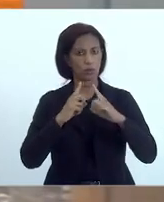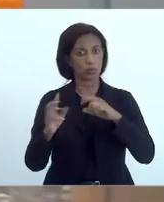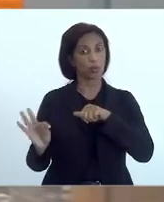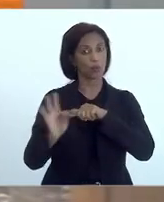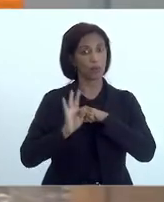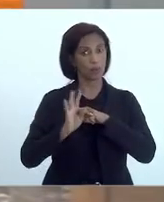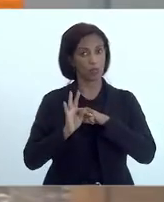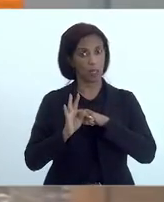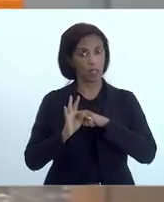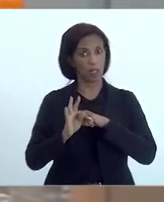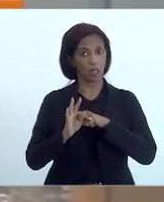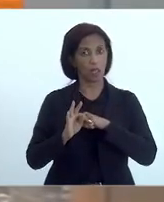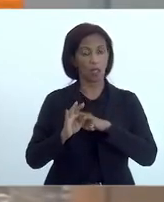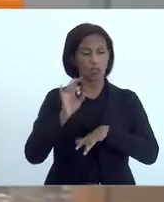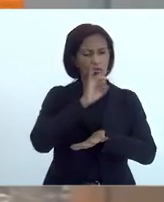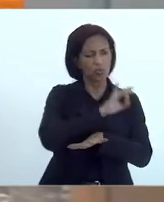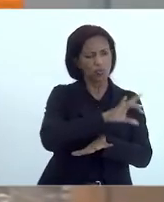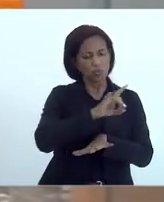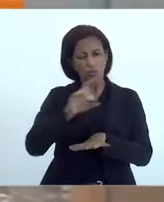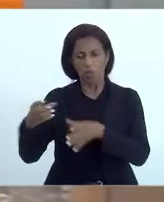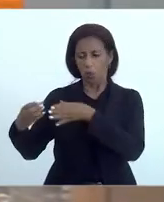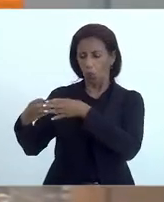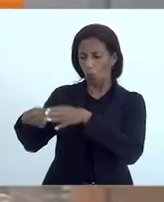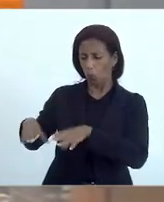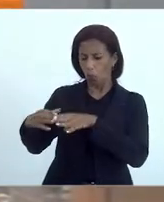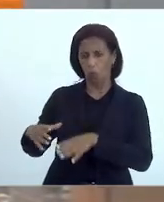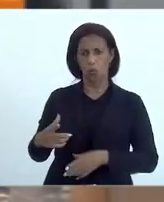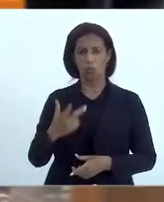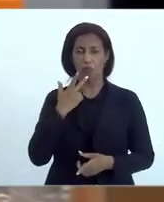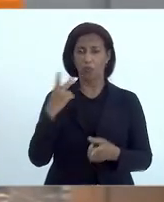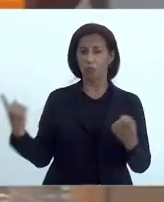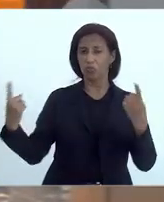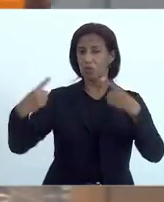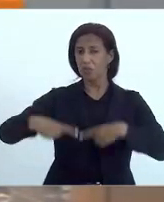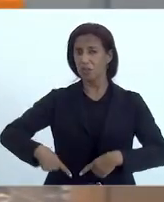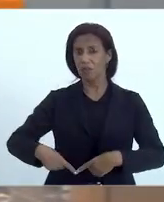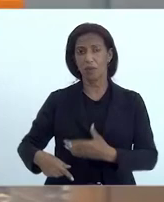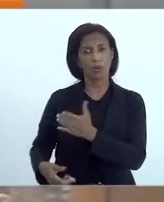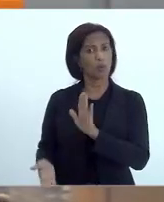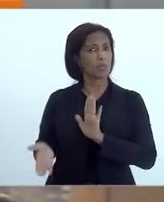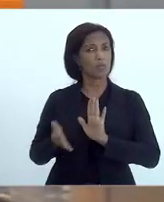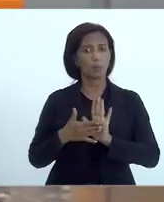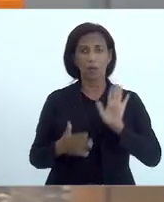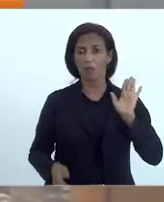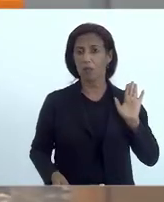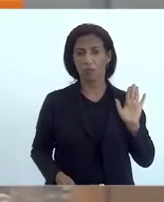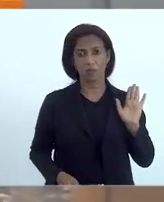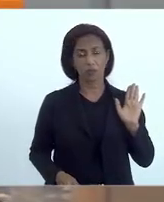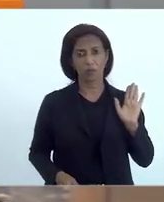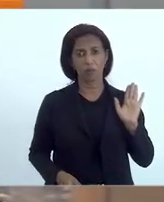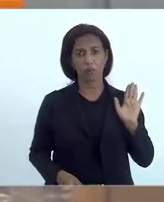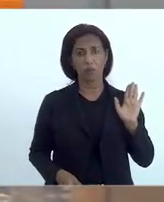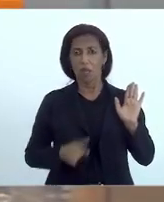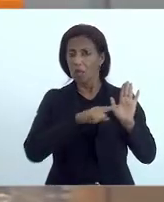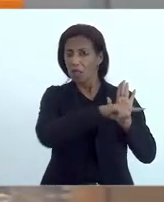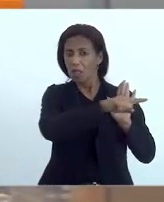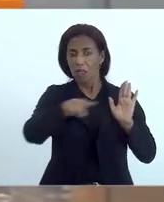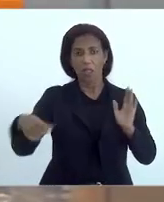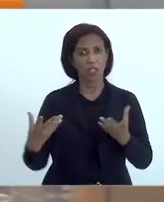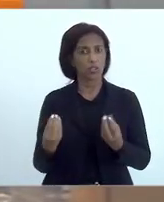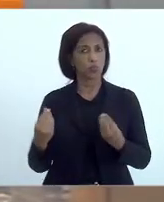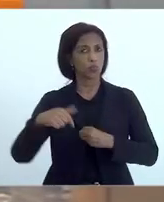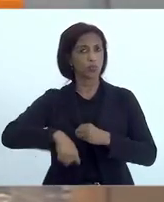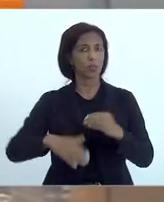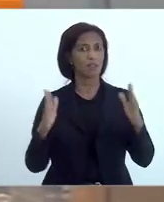técnica um curso para o concurso jurídica eu faço o desafio aqui mas você mandar final Deputado ao mandato de multi